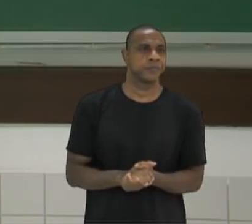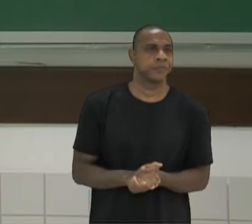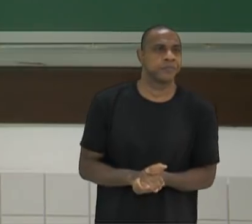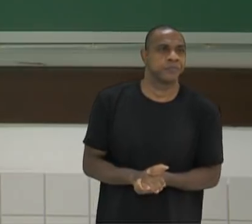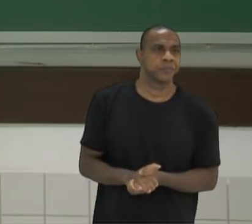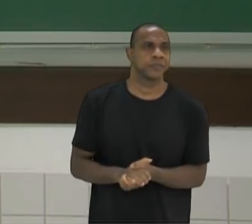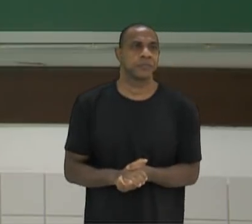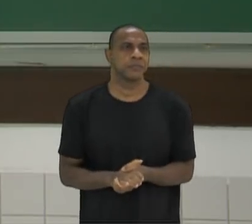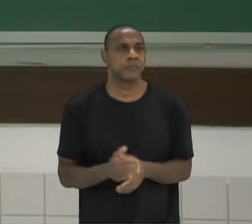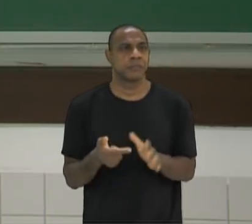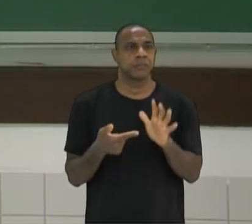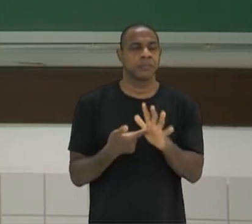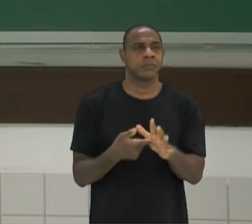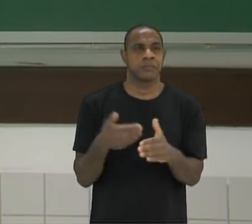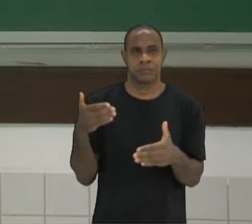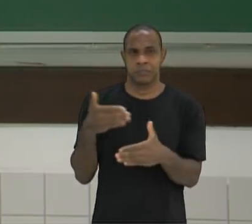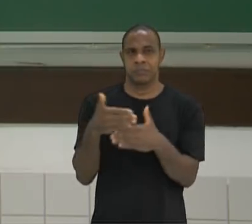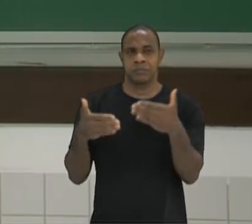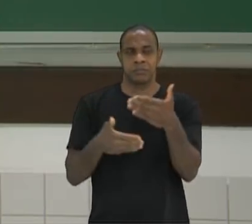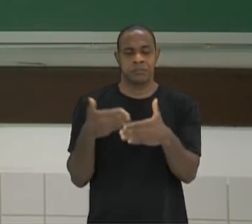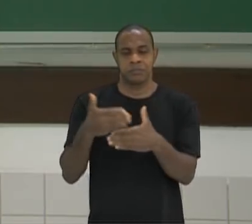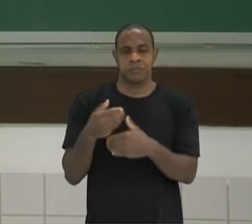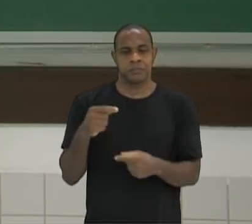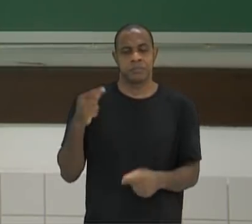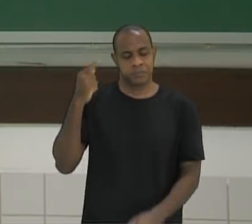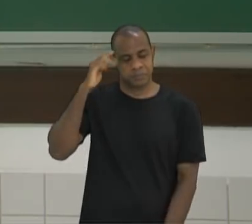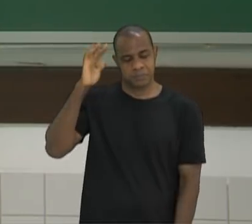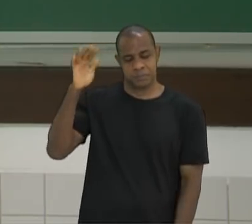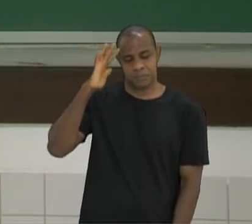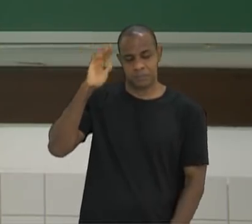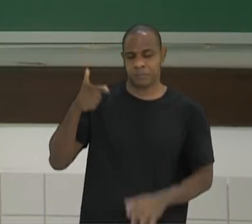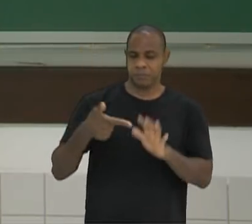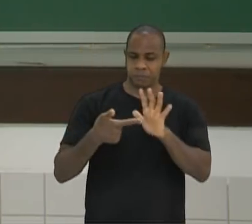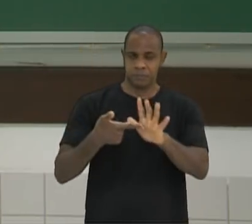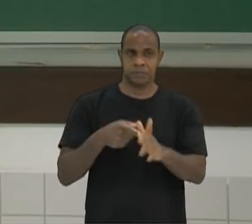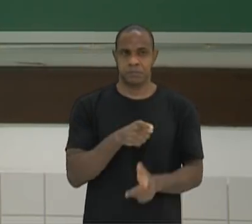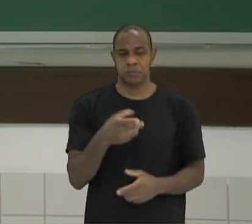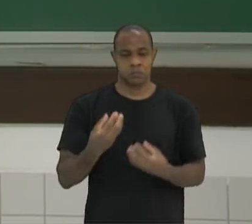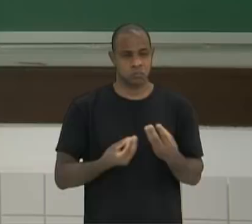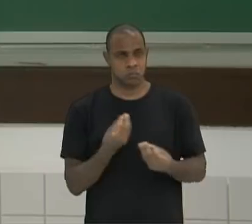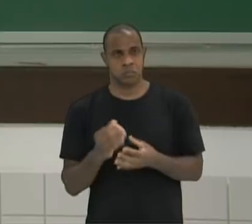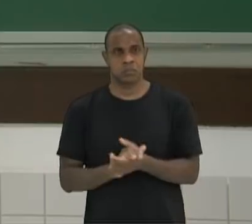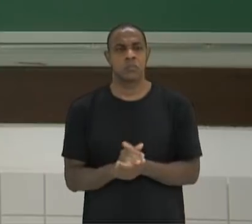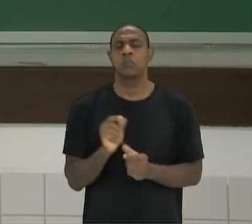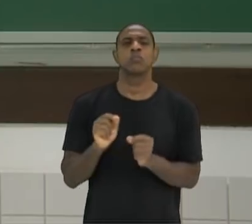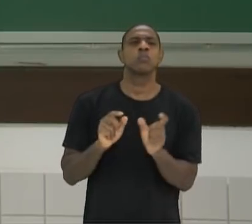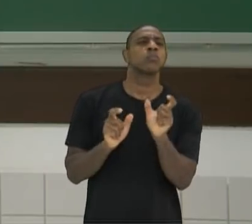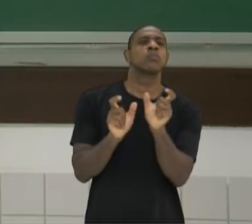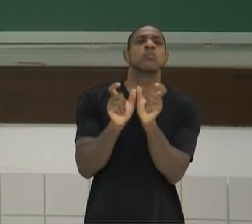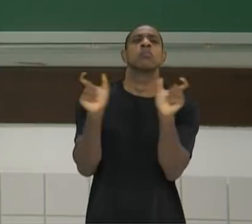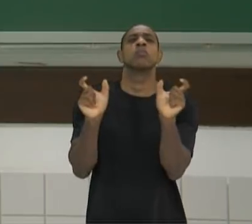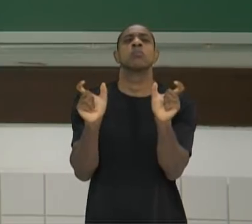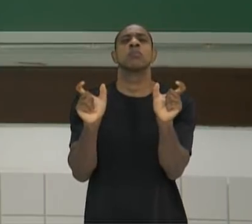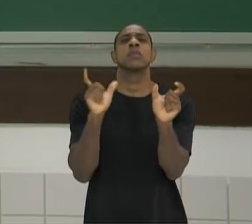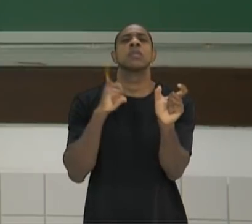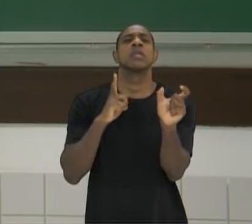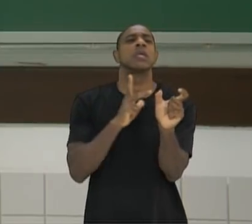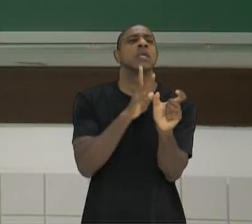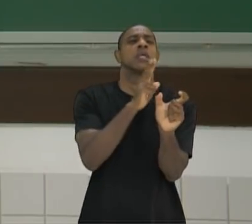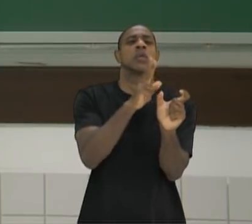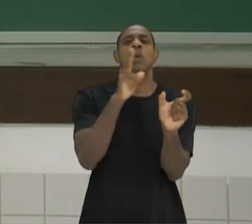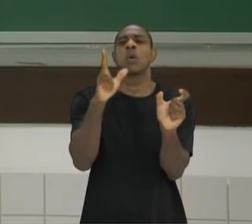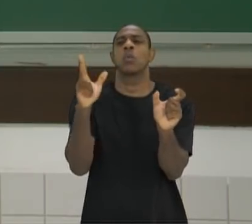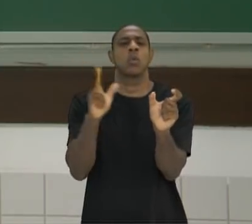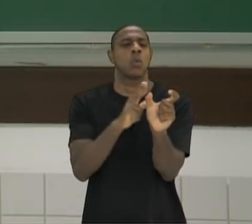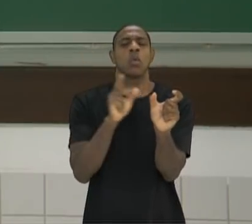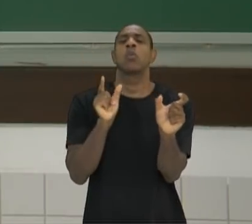A gente trouxe aqui esse slide para promover essa reflexão, no sentido assim, o que essas palavras têm em comum? Então,